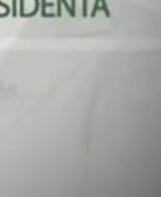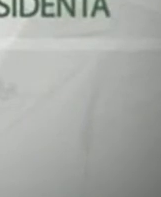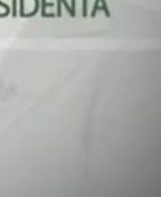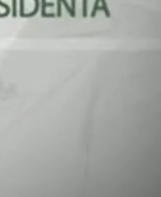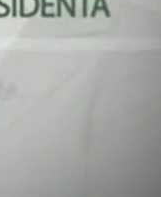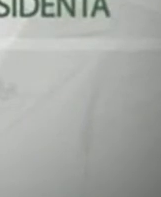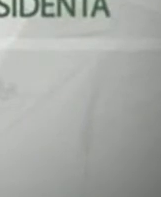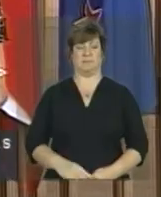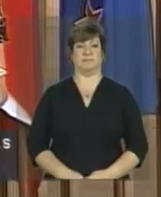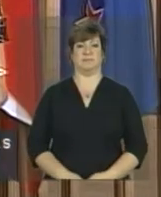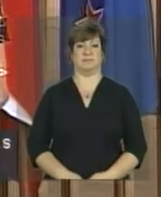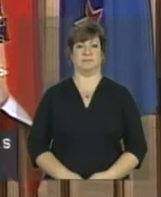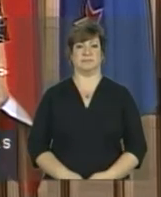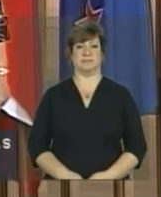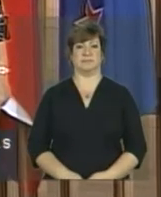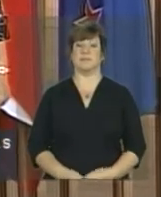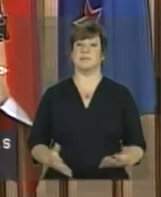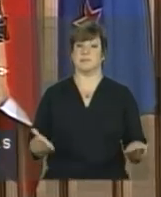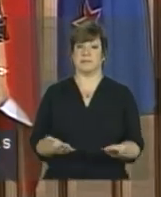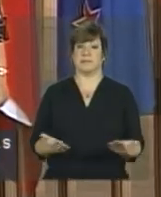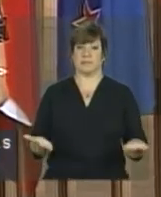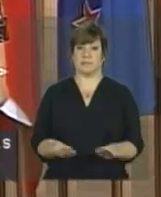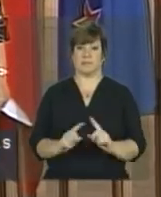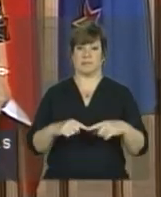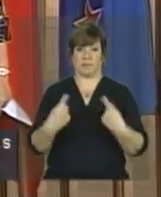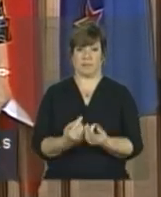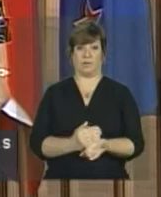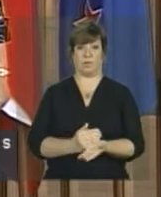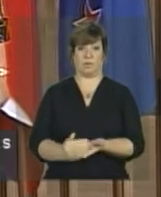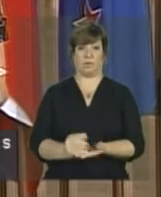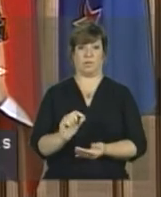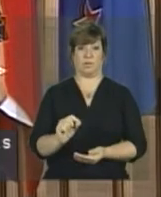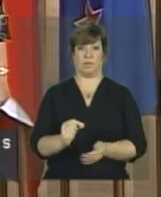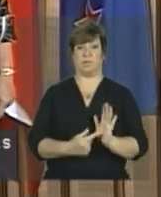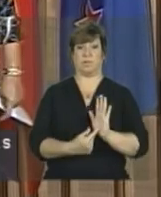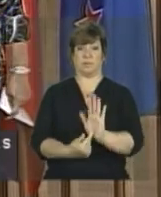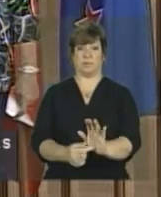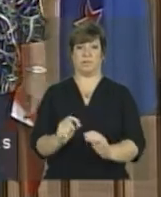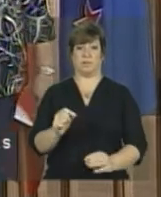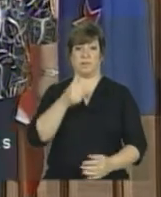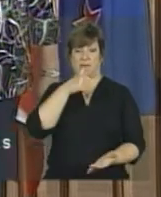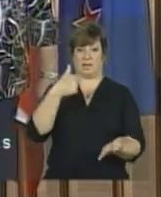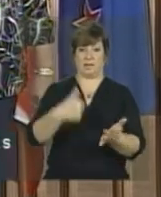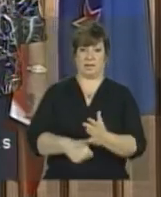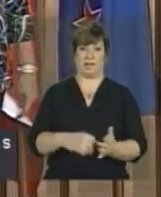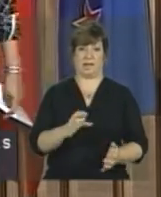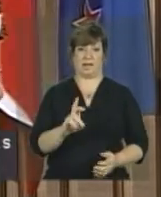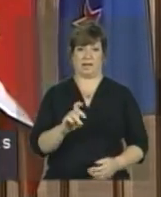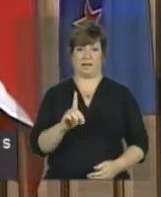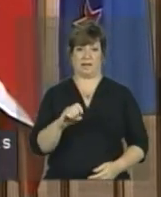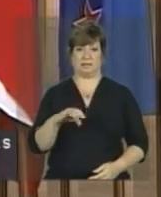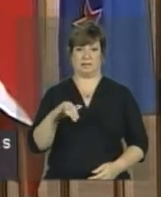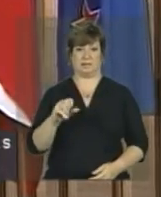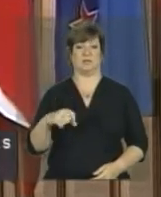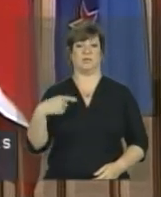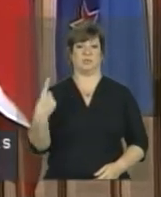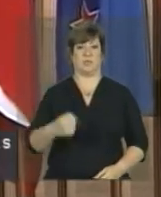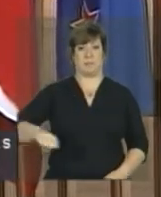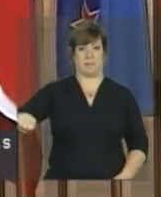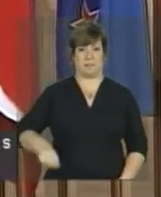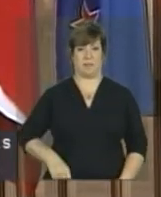Itamaraty. Acompanhe. Terá início a cerimônia de apresentação das cartas credenciais dos embaixadores estrangeiros residentes em